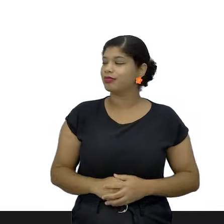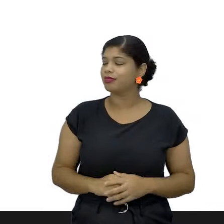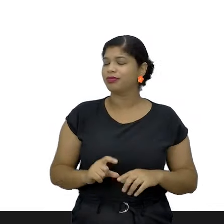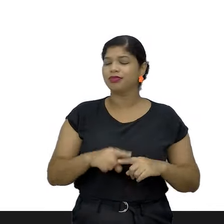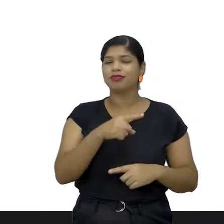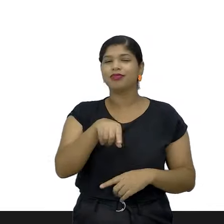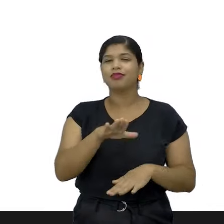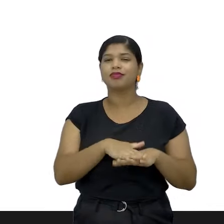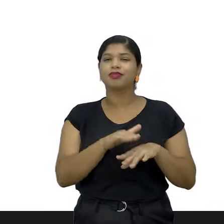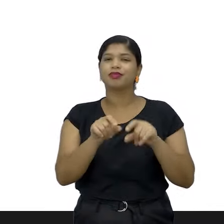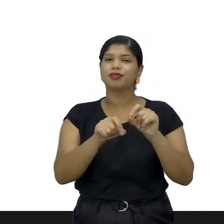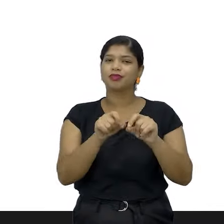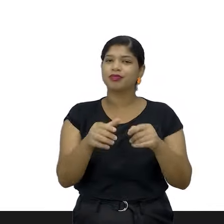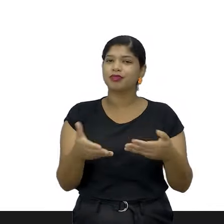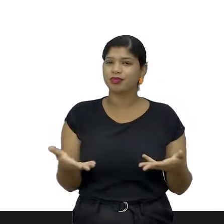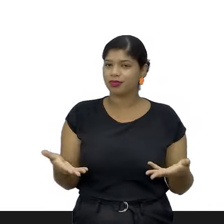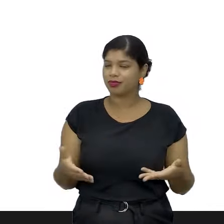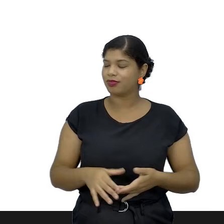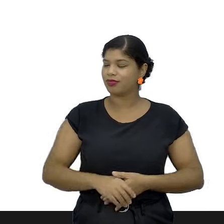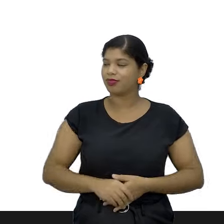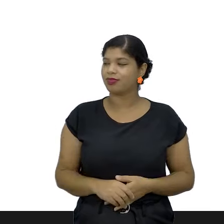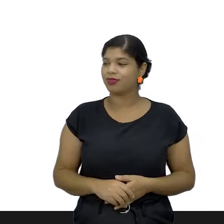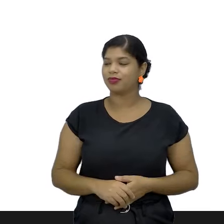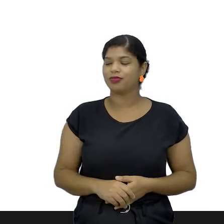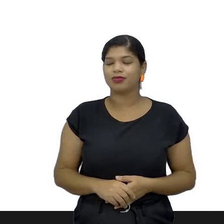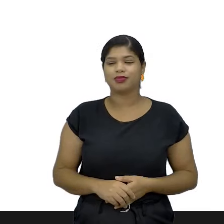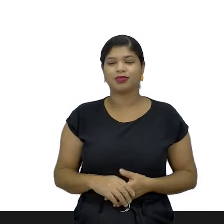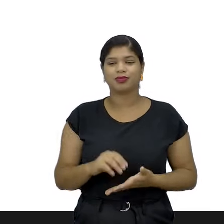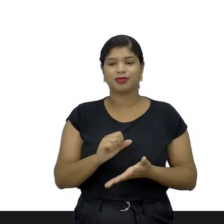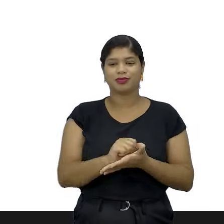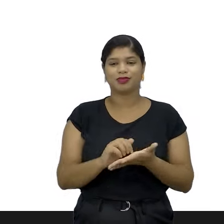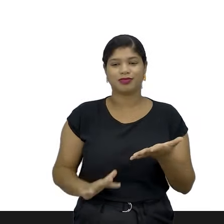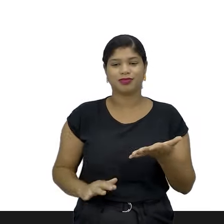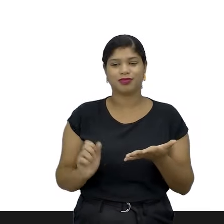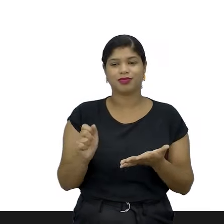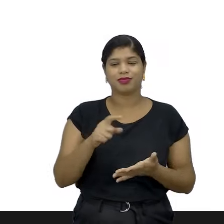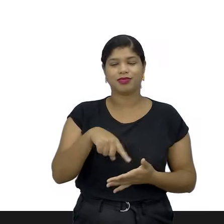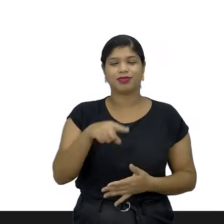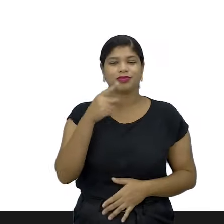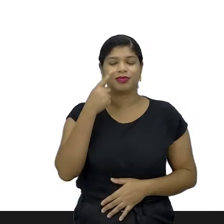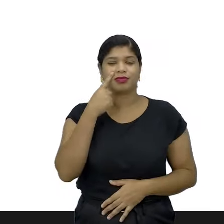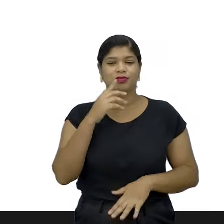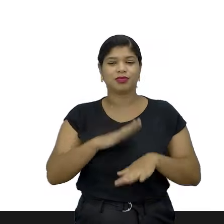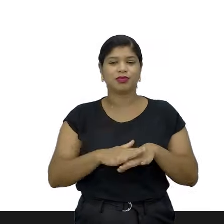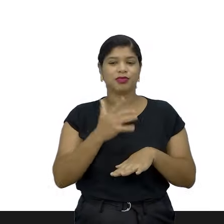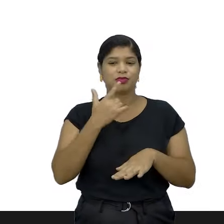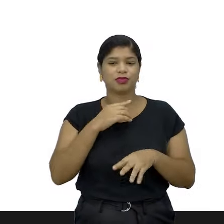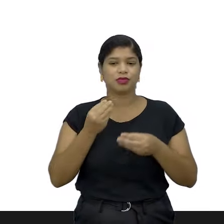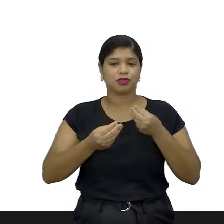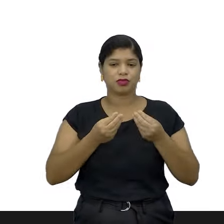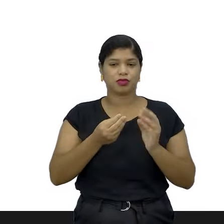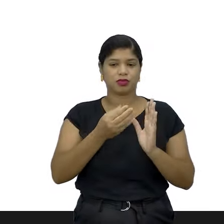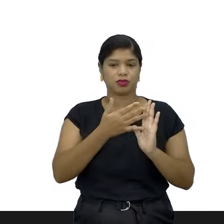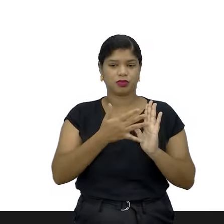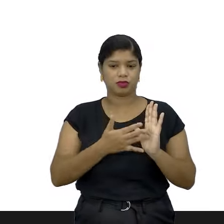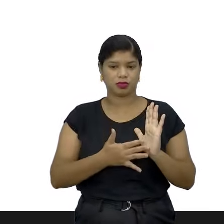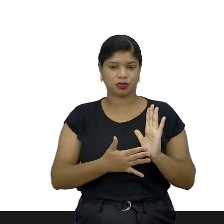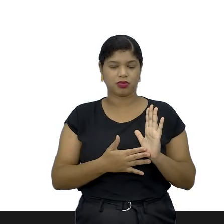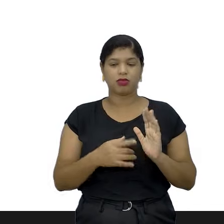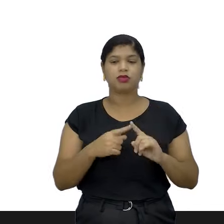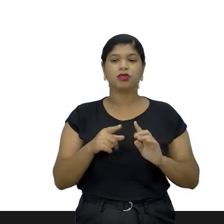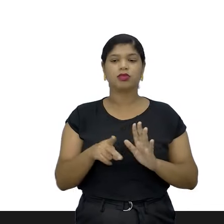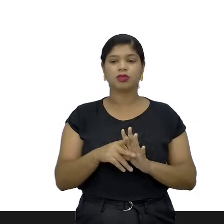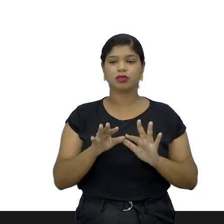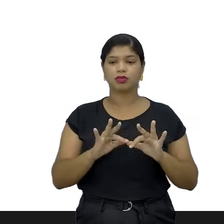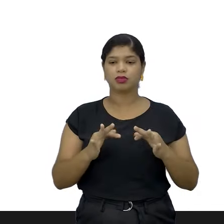né? Então, inicialmente, nessa atividade, eles lerão o modo de fazer de uma receita, que supostamente pertence à